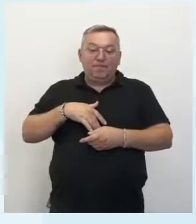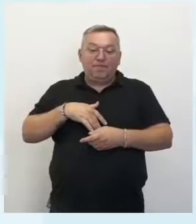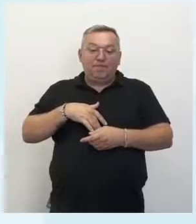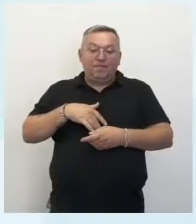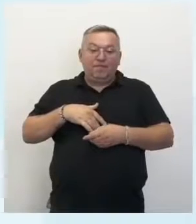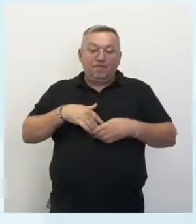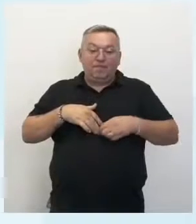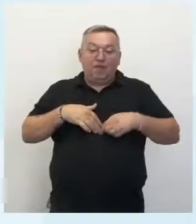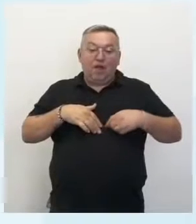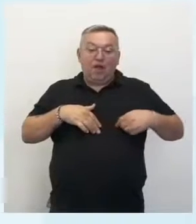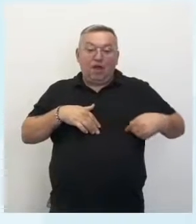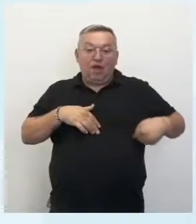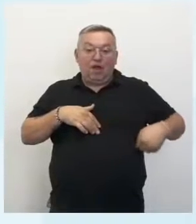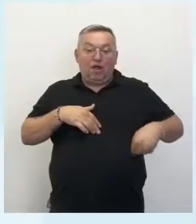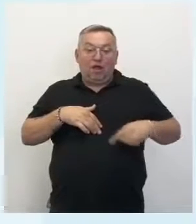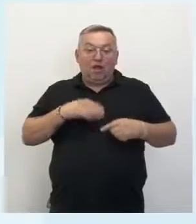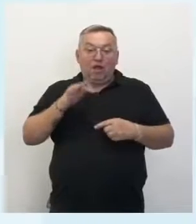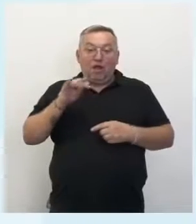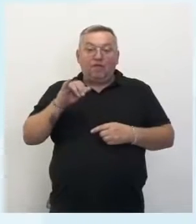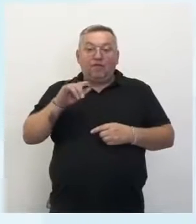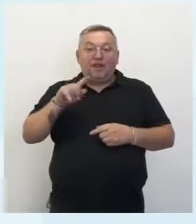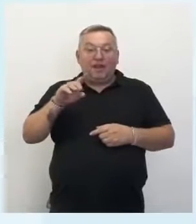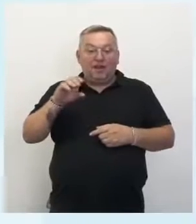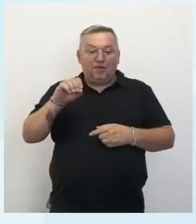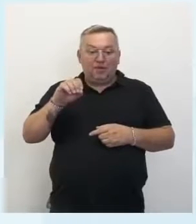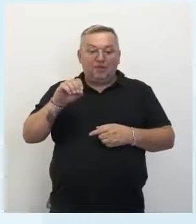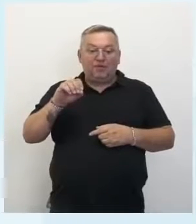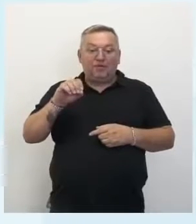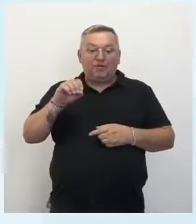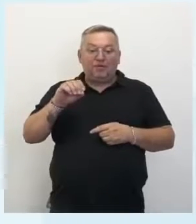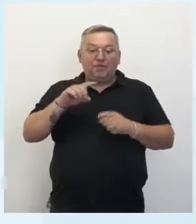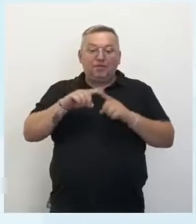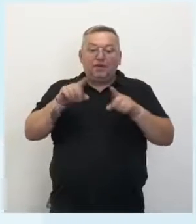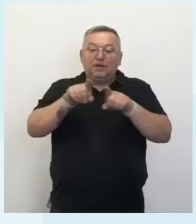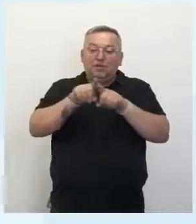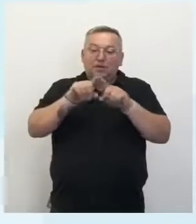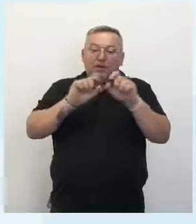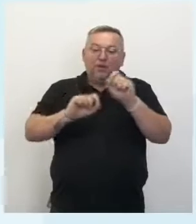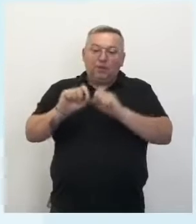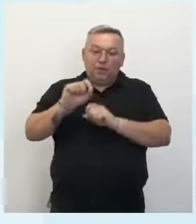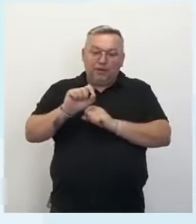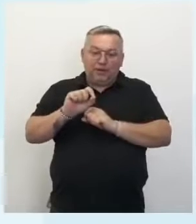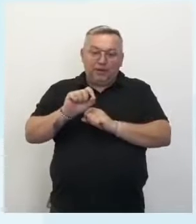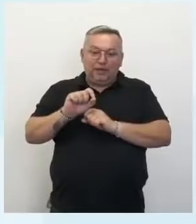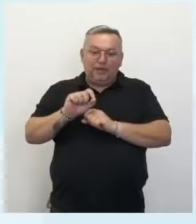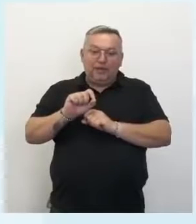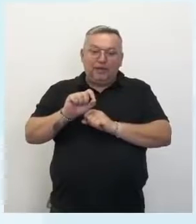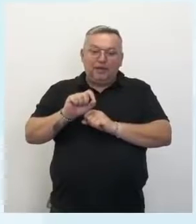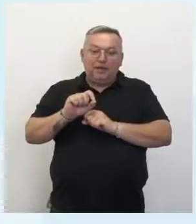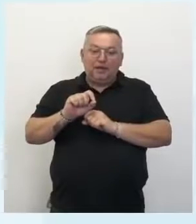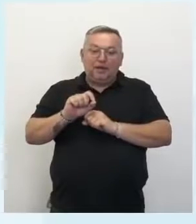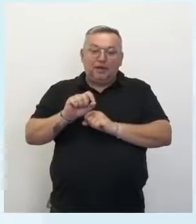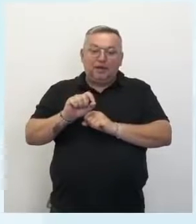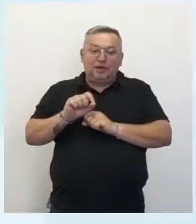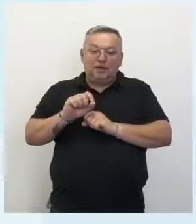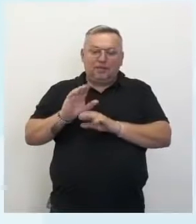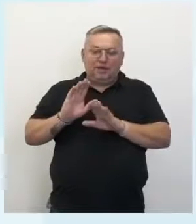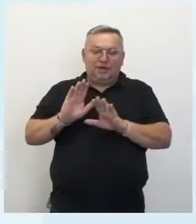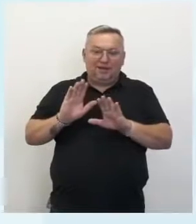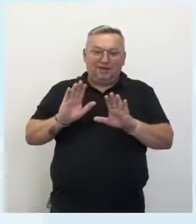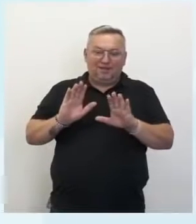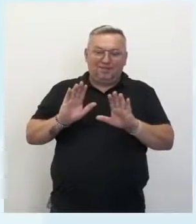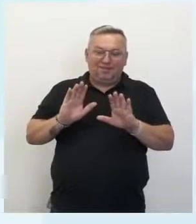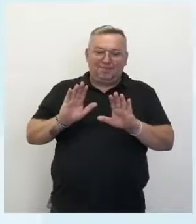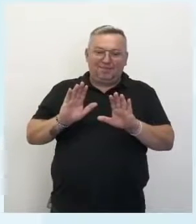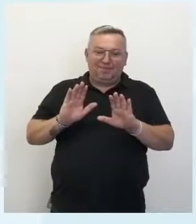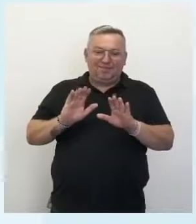é o fígado. Nós não vamos falar muito dele não, tá? Mas ele tem aqui, ó, essa pessoa aqui. Eita, não era para